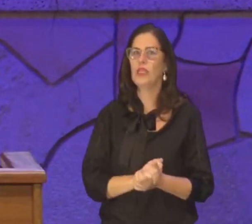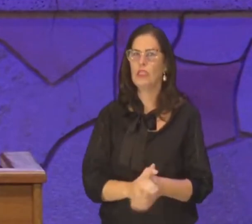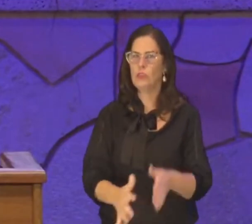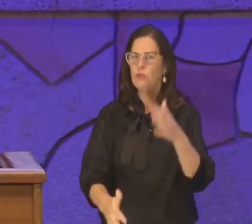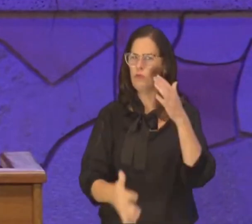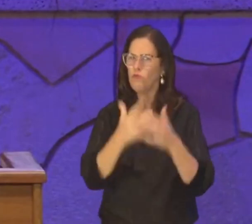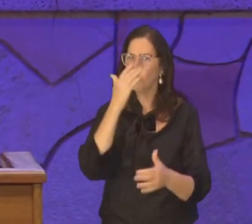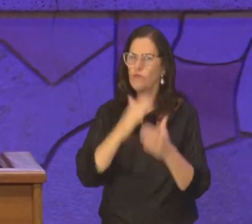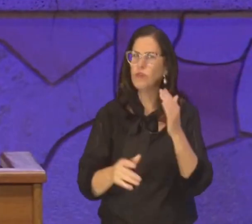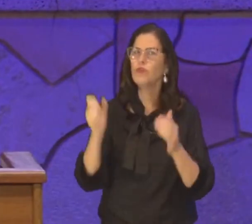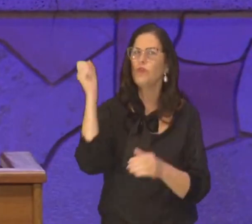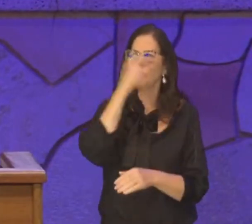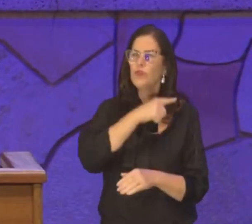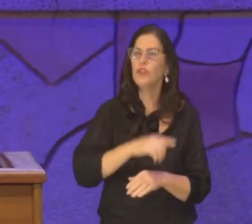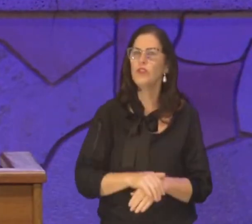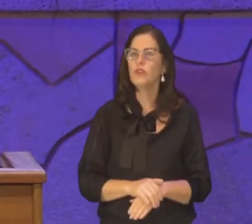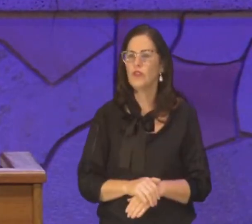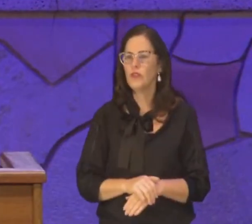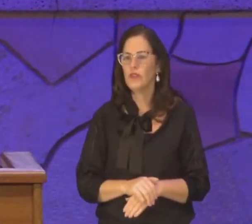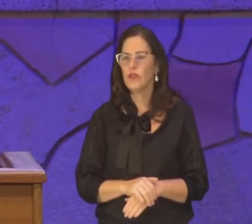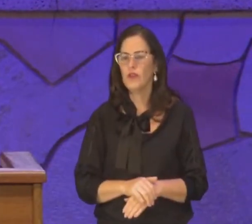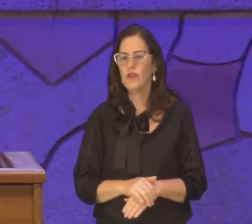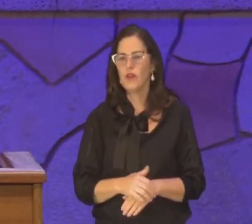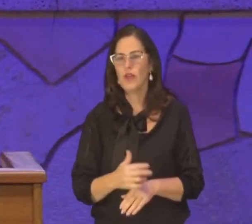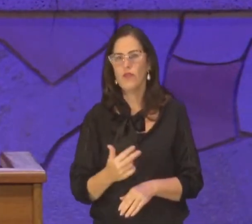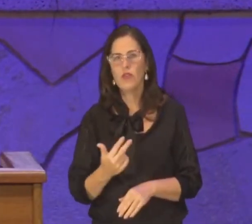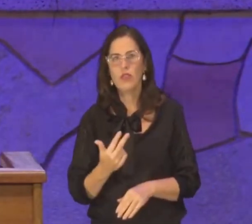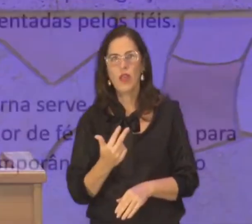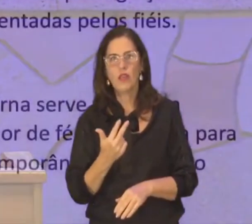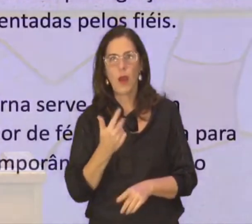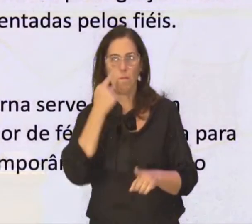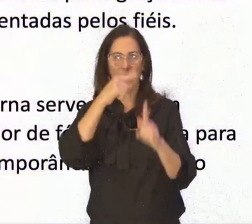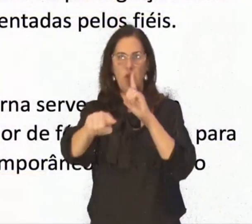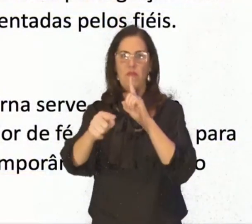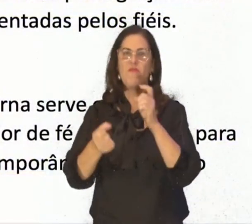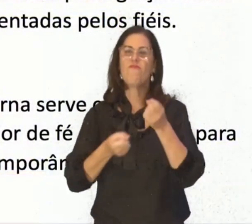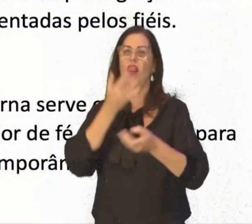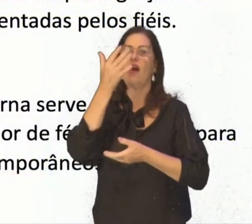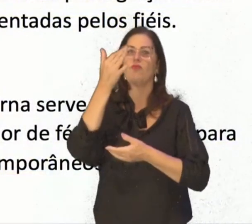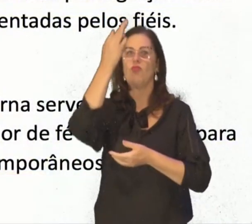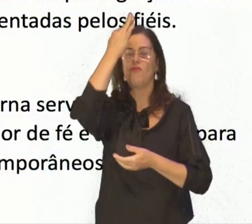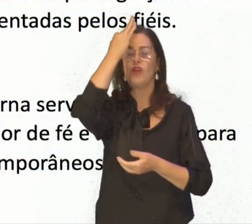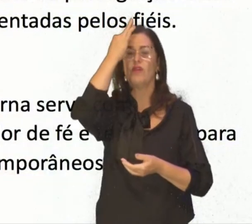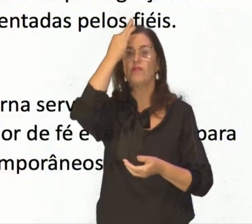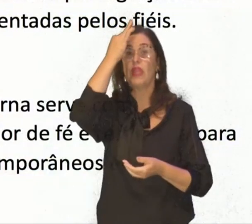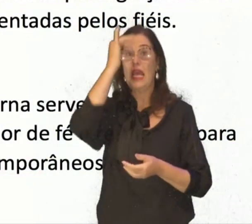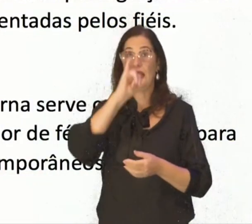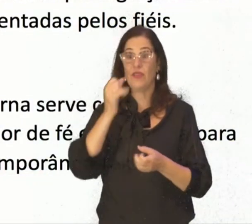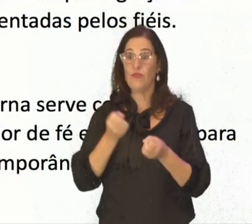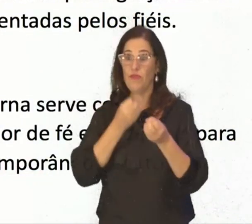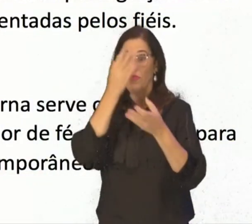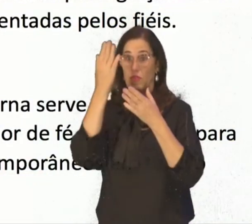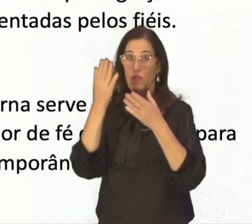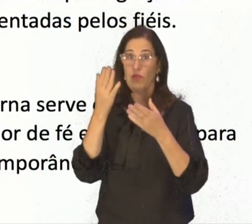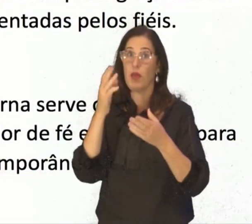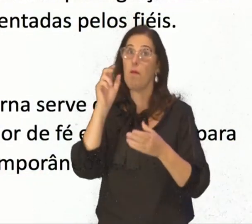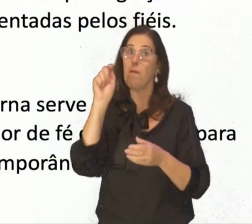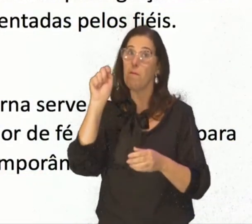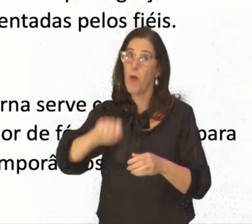complicada. Você não pode professar a sua fé. Se professa a sua fé, você pode ser